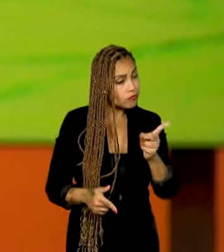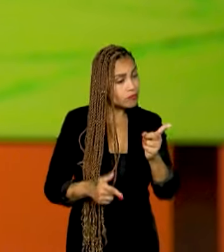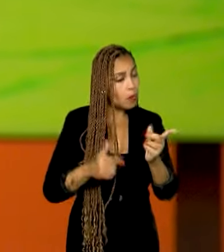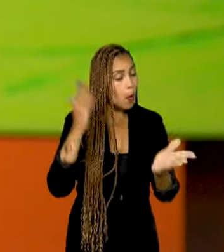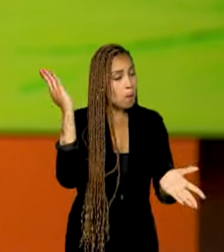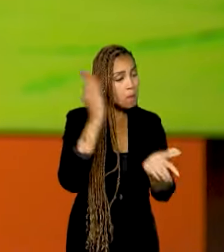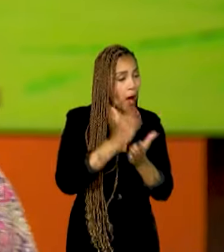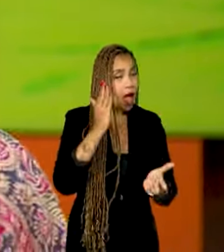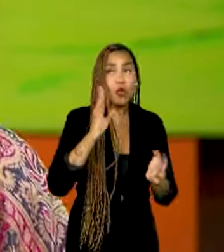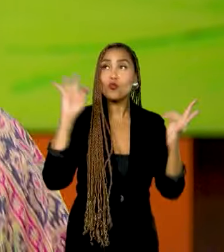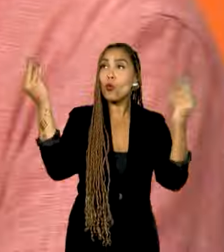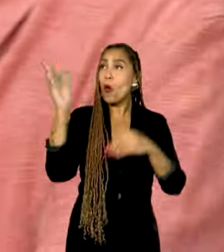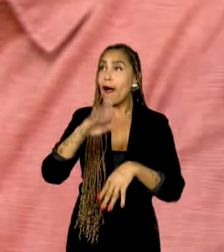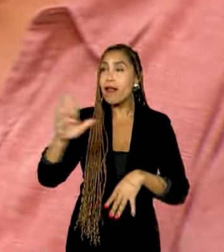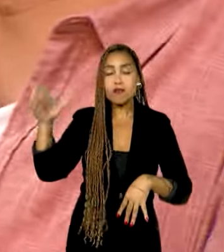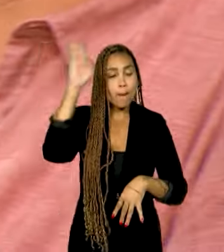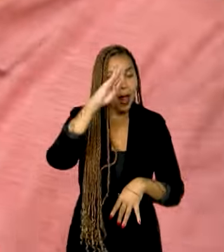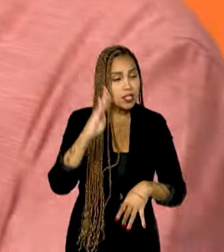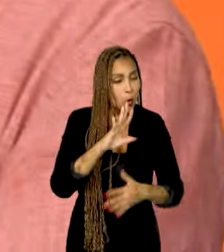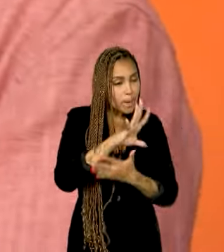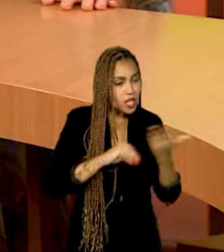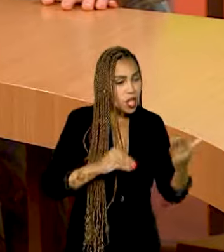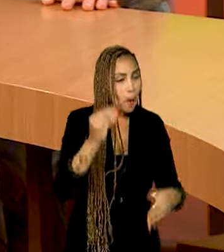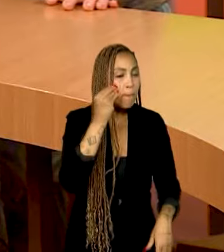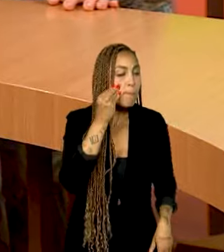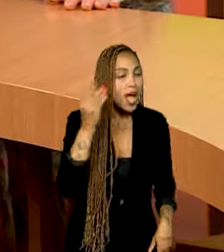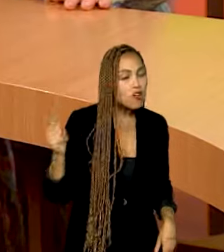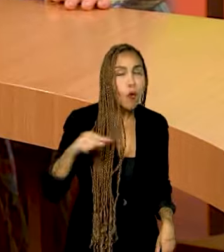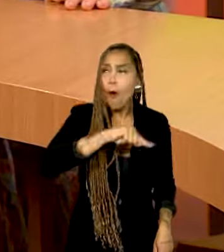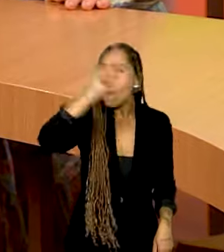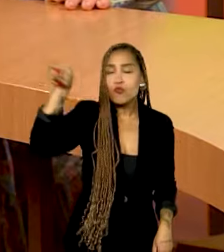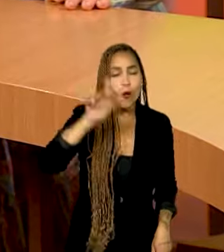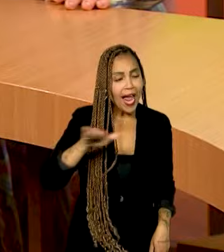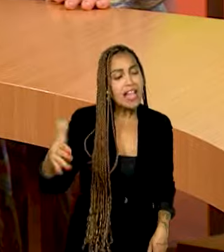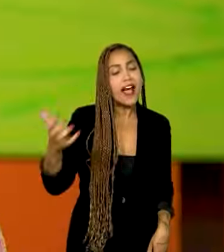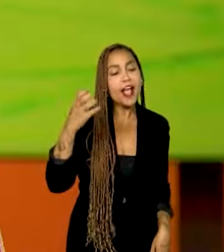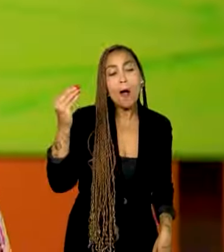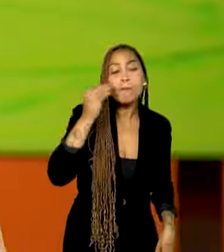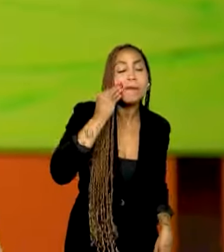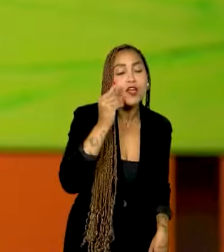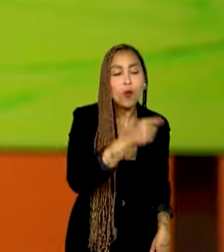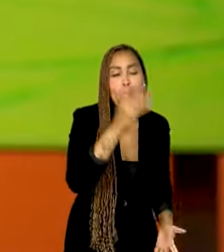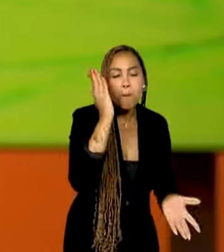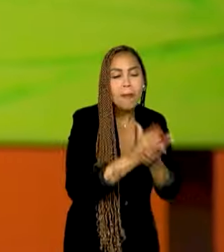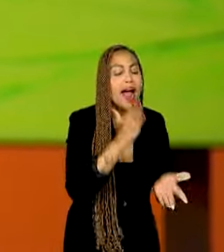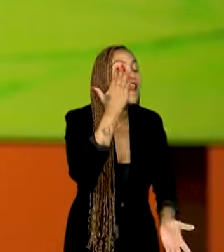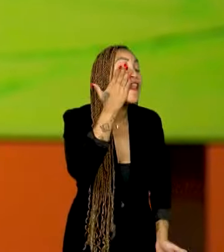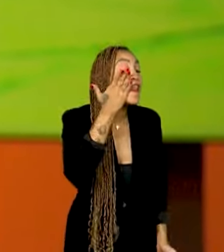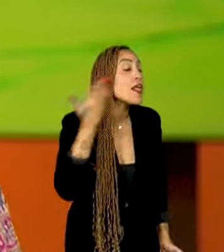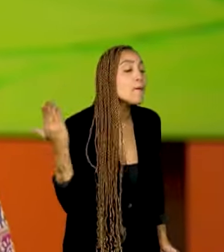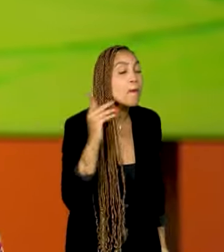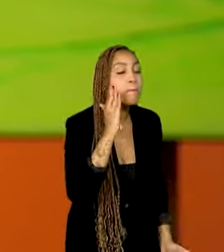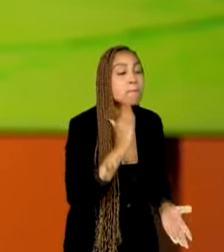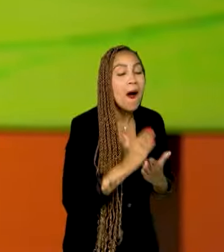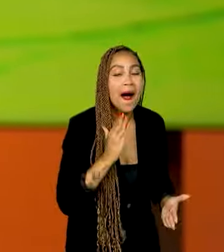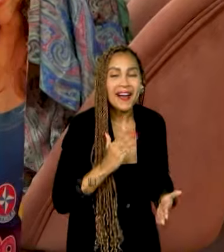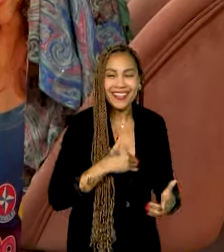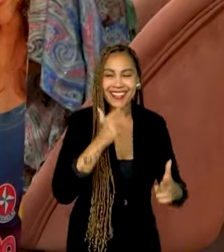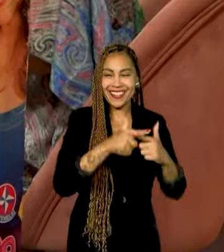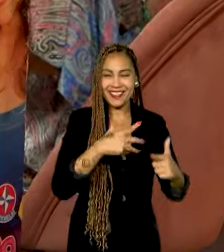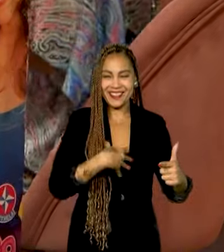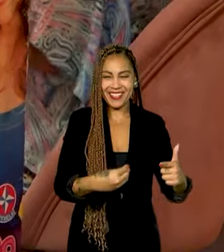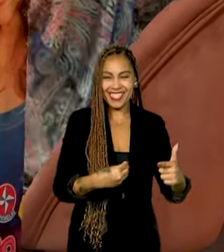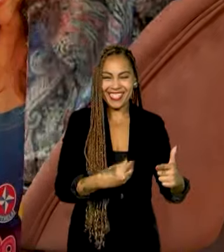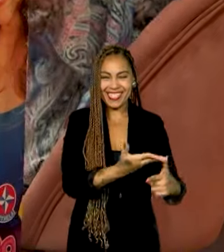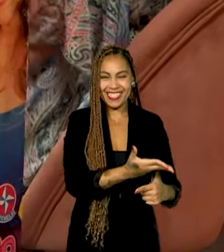beijo, né? Tu provoca também, né? Tinha criança que pagava um mundo por esse beijinho. Tu para de limpar meu beijo! Mas santo de casa não faz